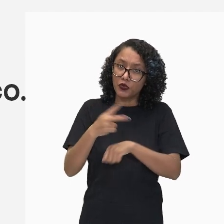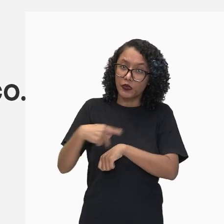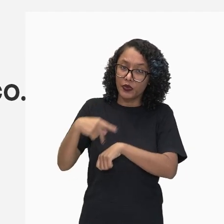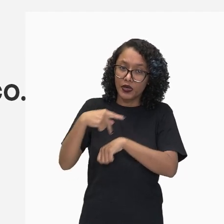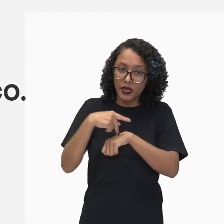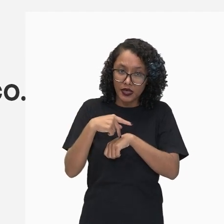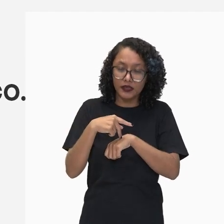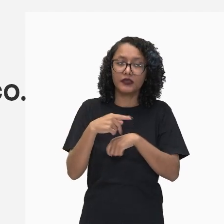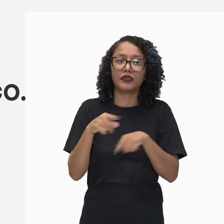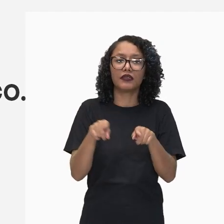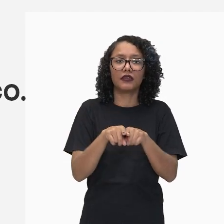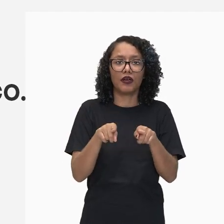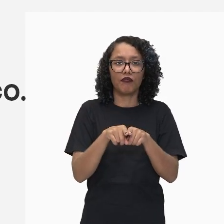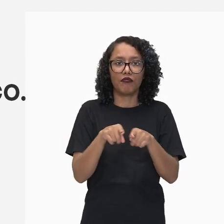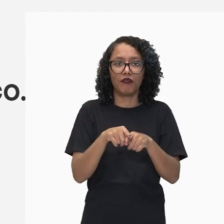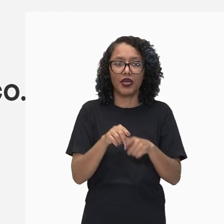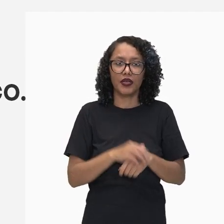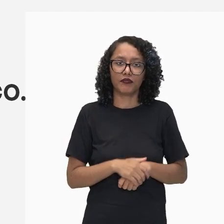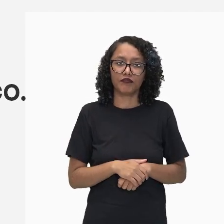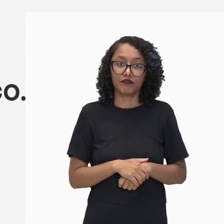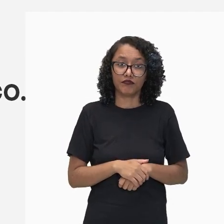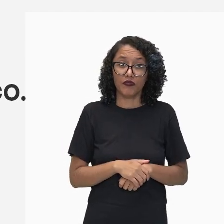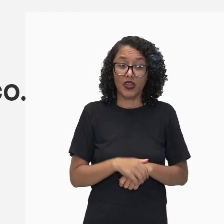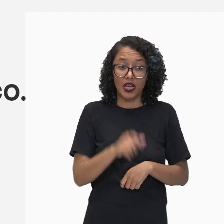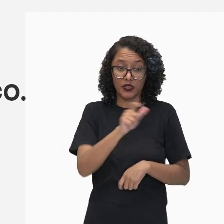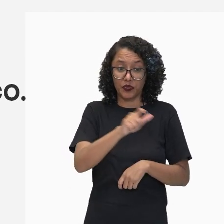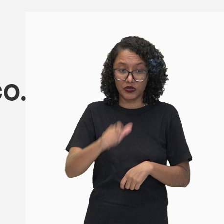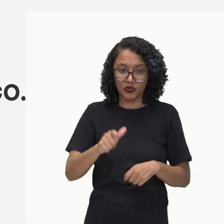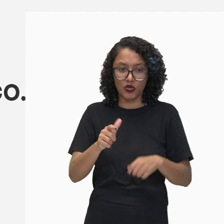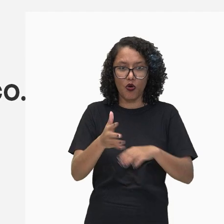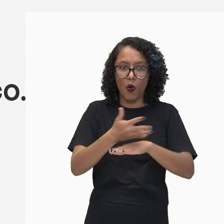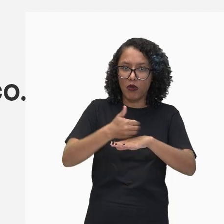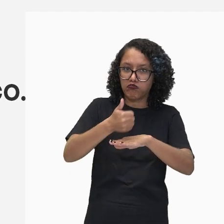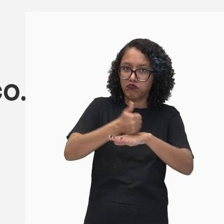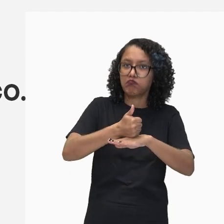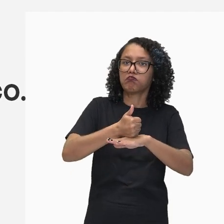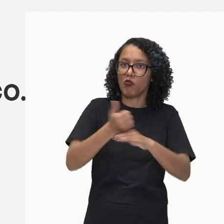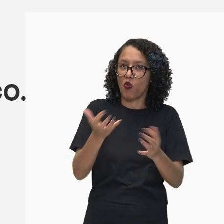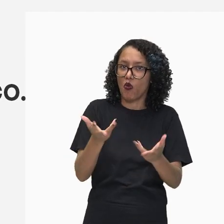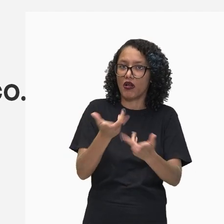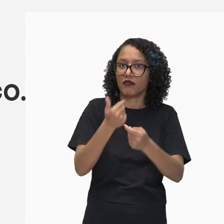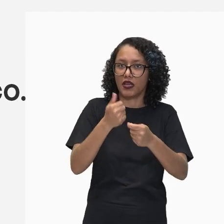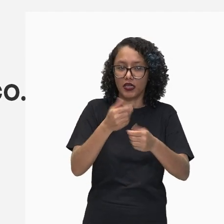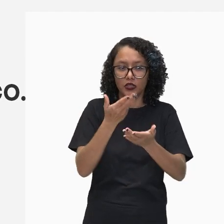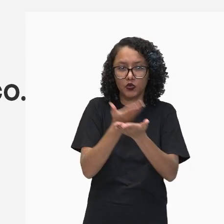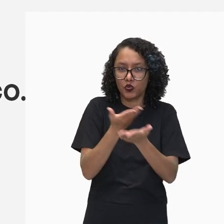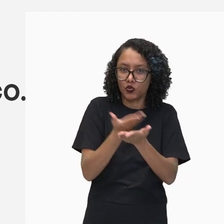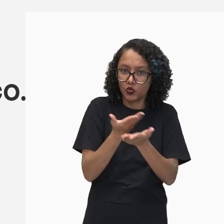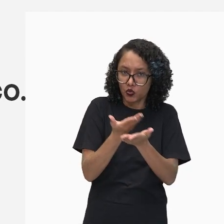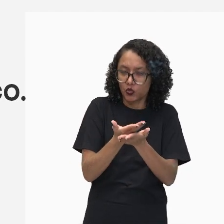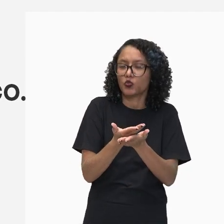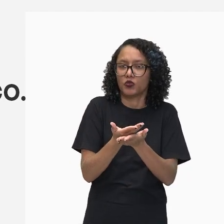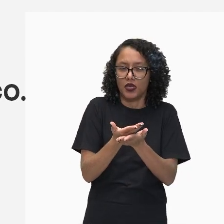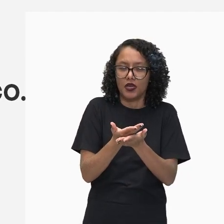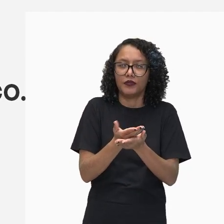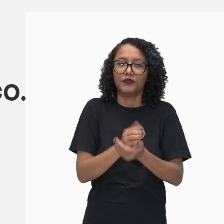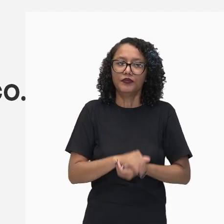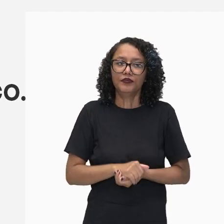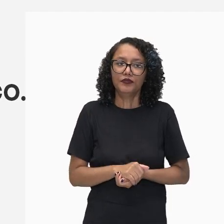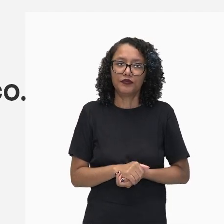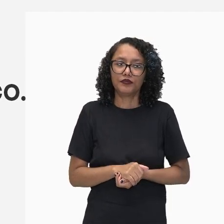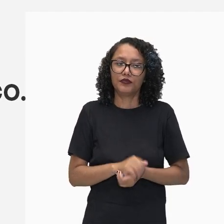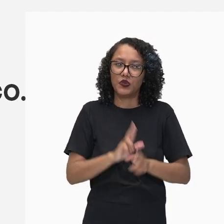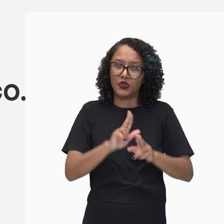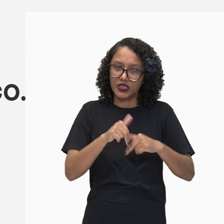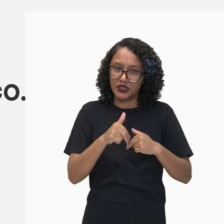a mão de obra começa a se qualificar cada vez mais porque eles estão, né, fazendo com que esses países melhorem